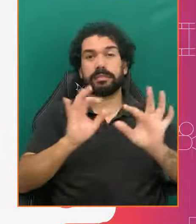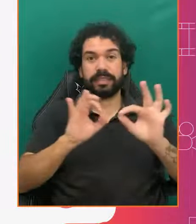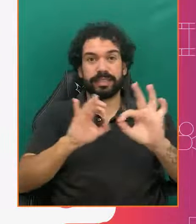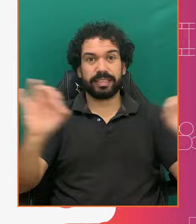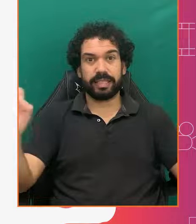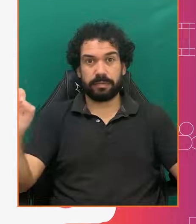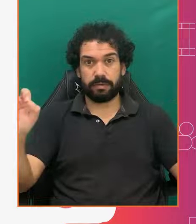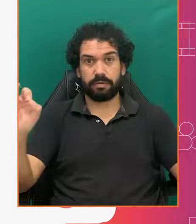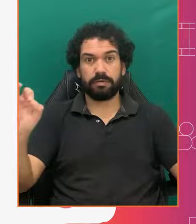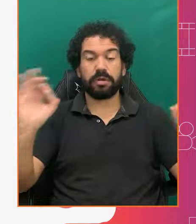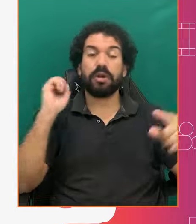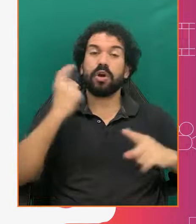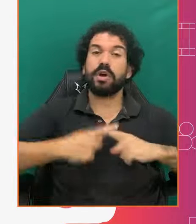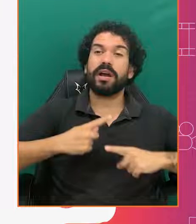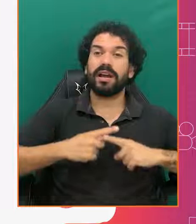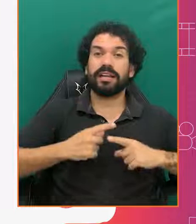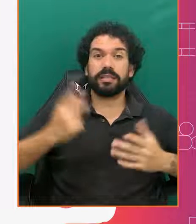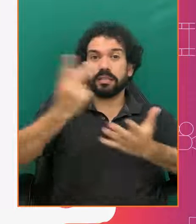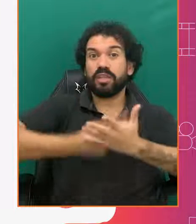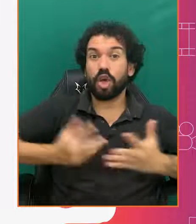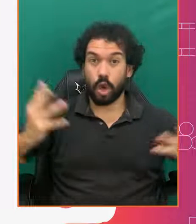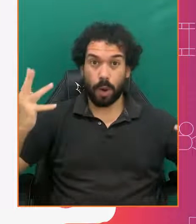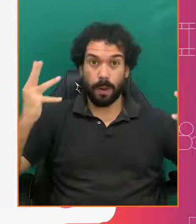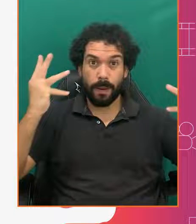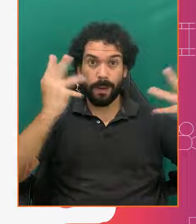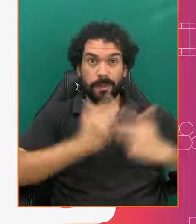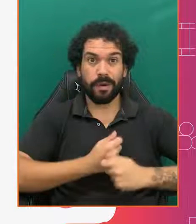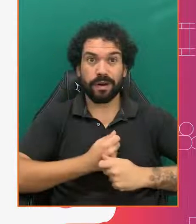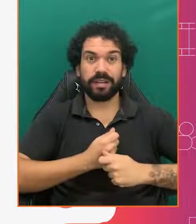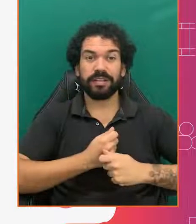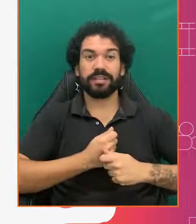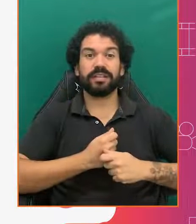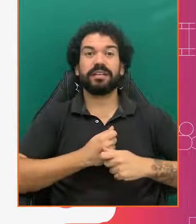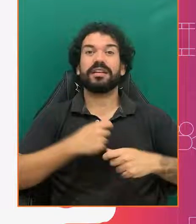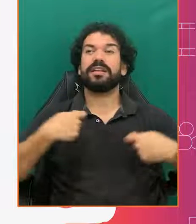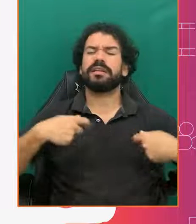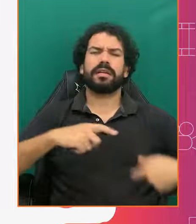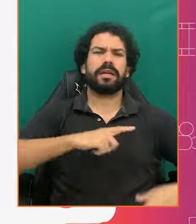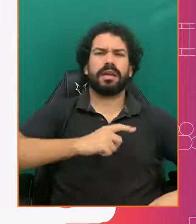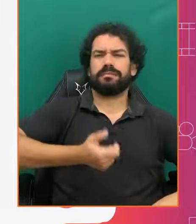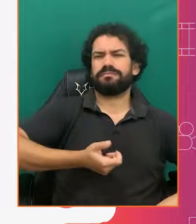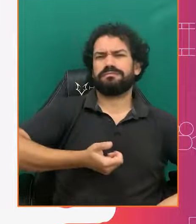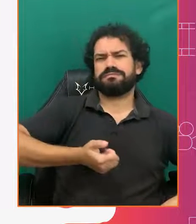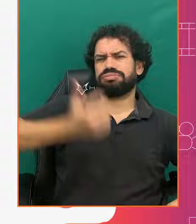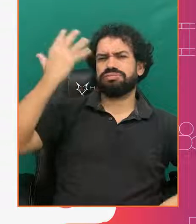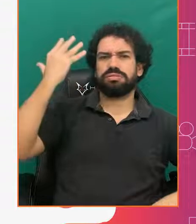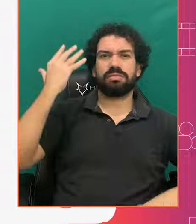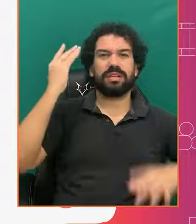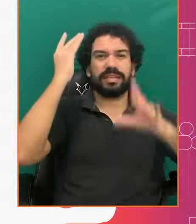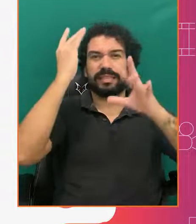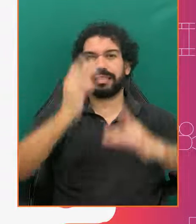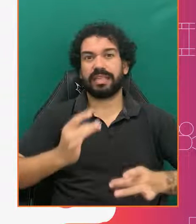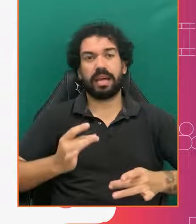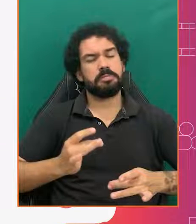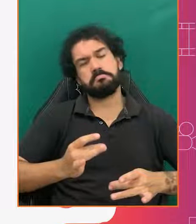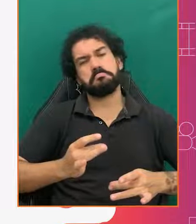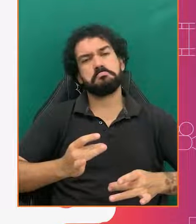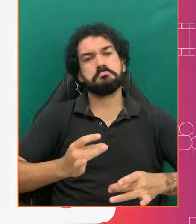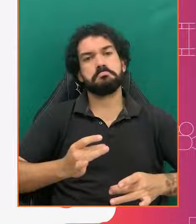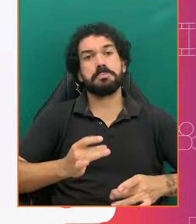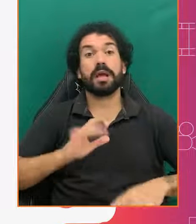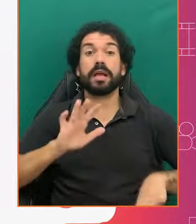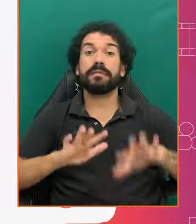simples, porque um desenho bonito não quer dizer que ele vai ter 1 milhão de detalhes.